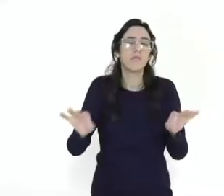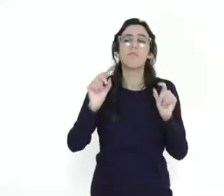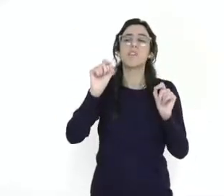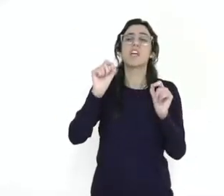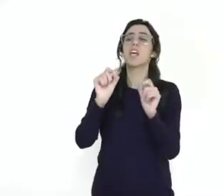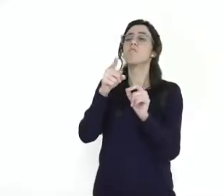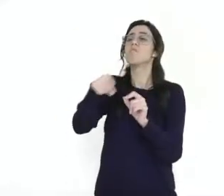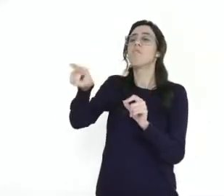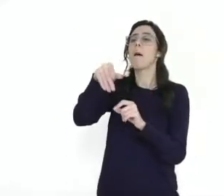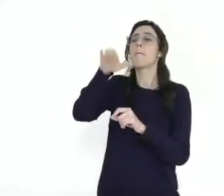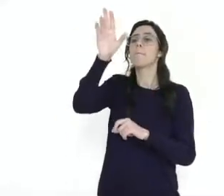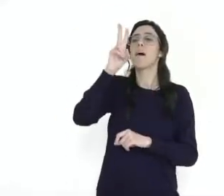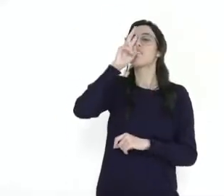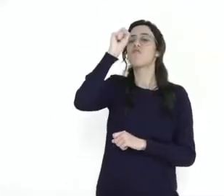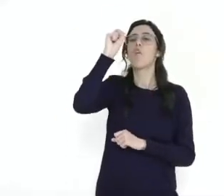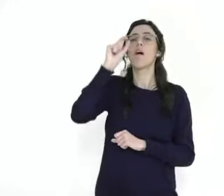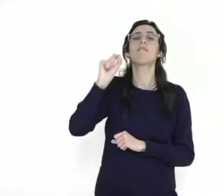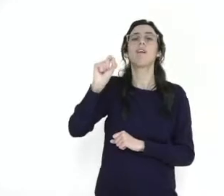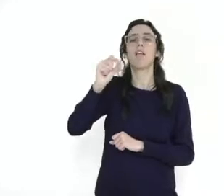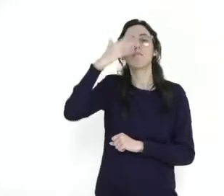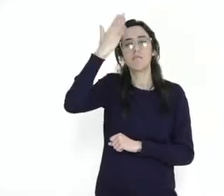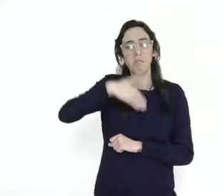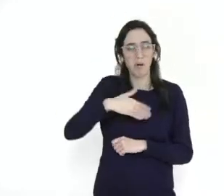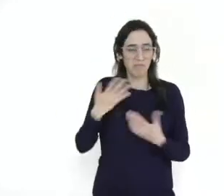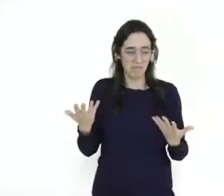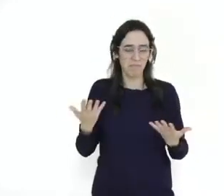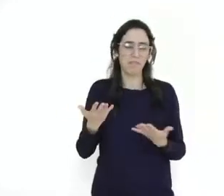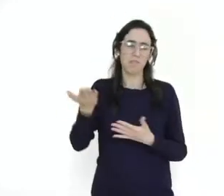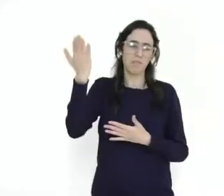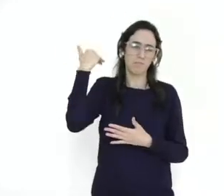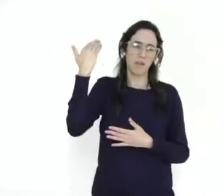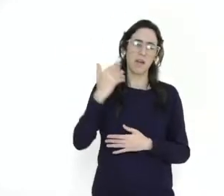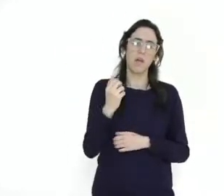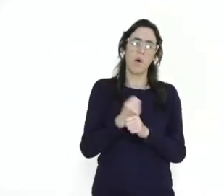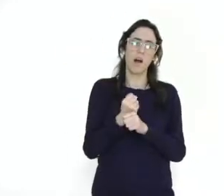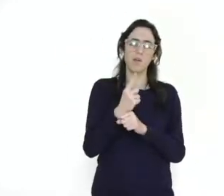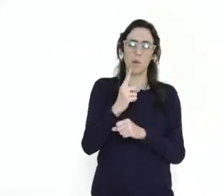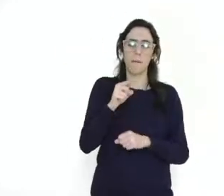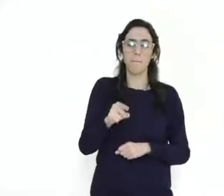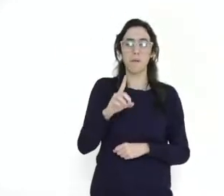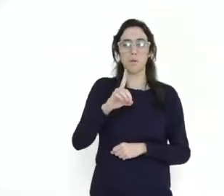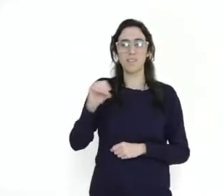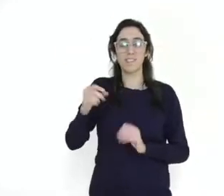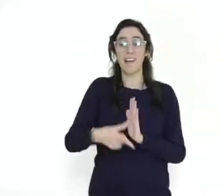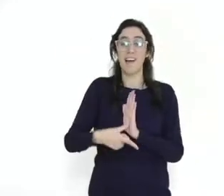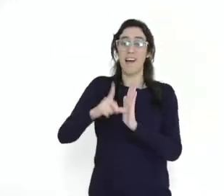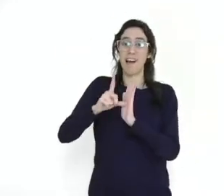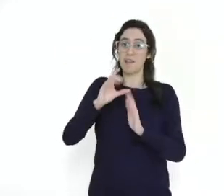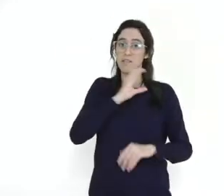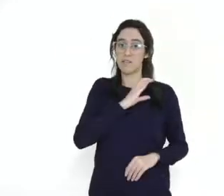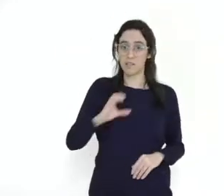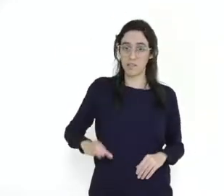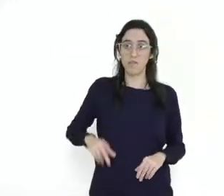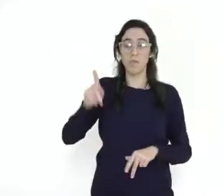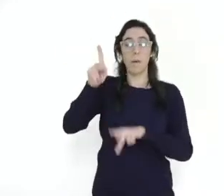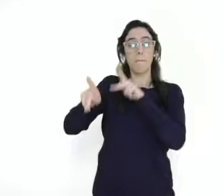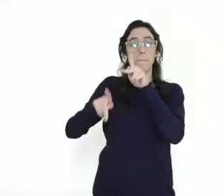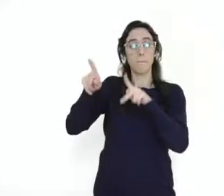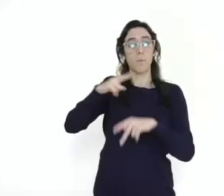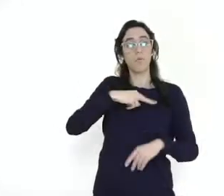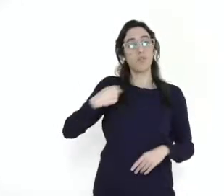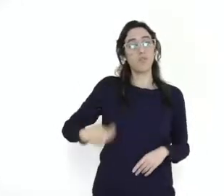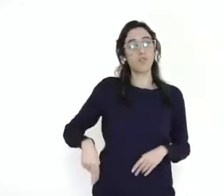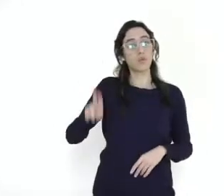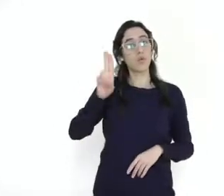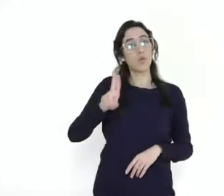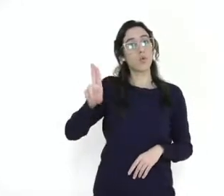era o mais forte. Em 1100 a.C., os chineses utilizavam o levantamento de peso como